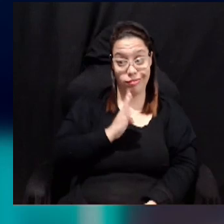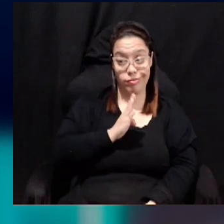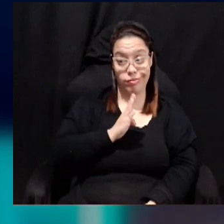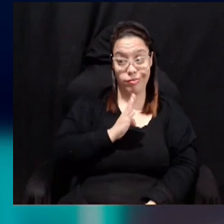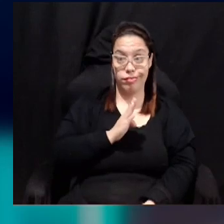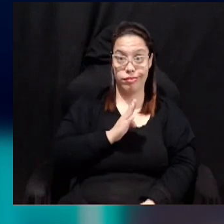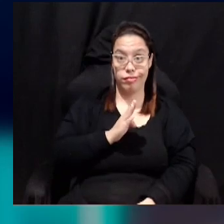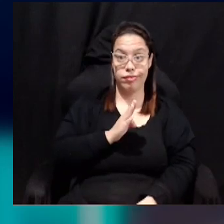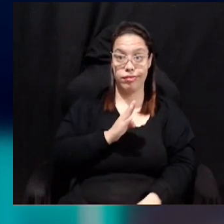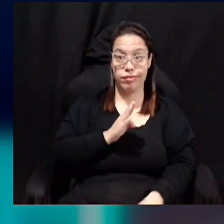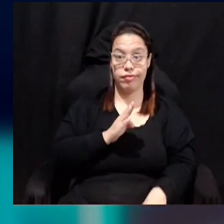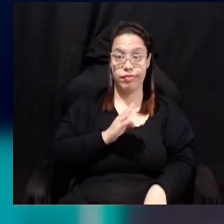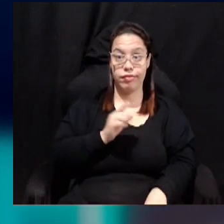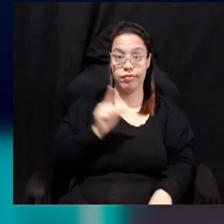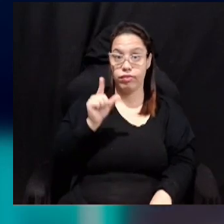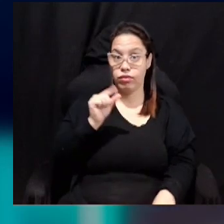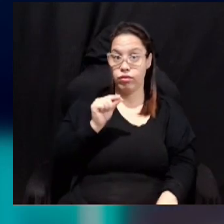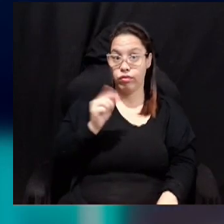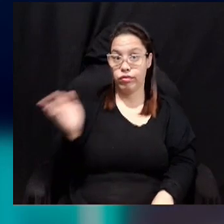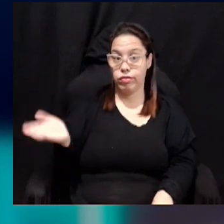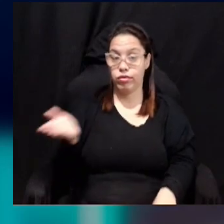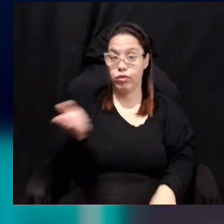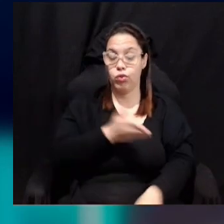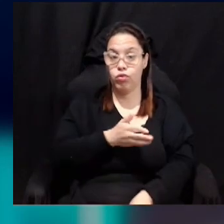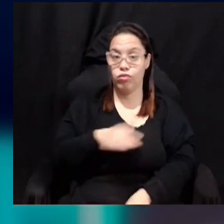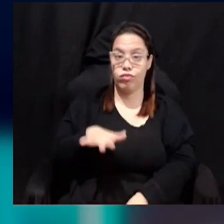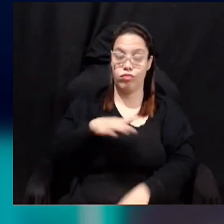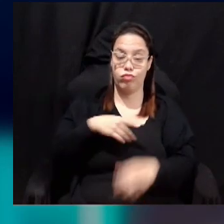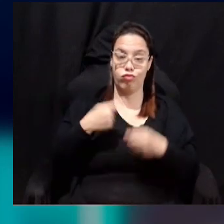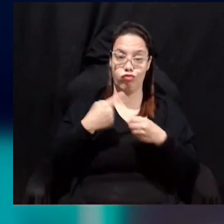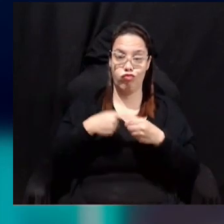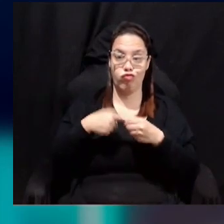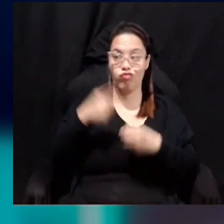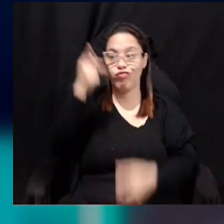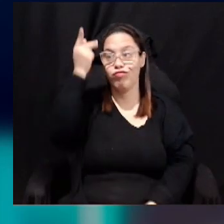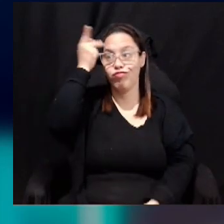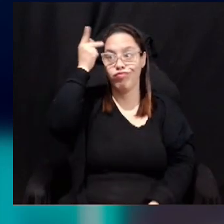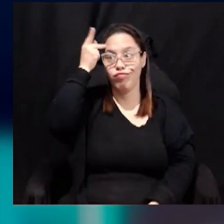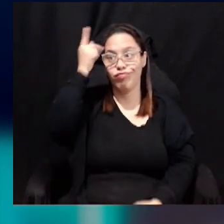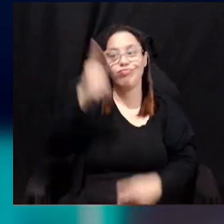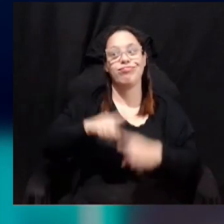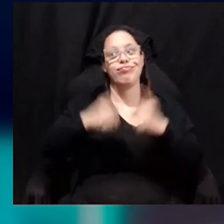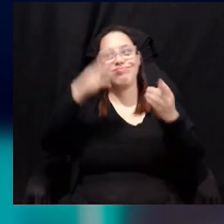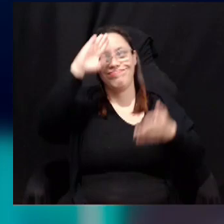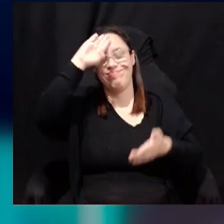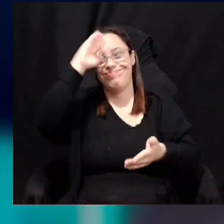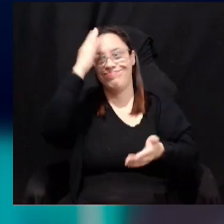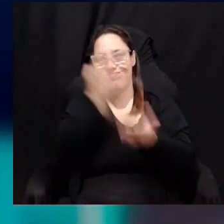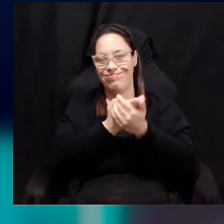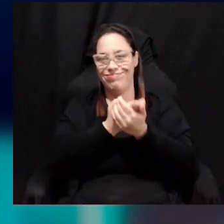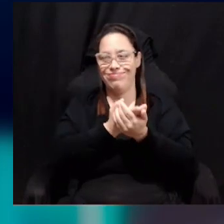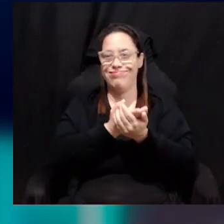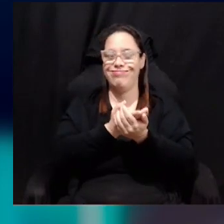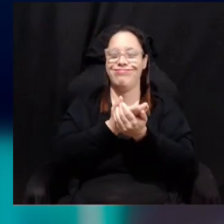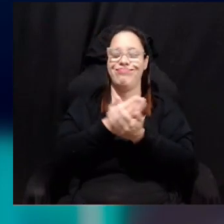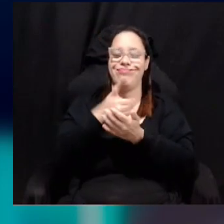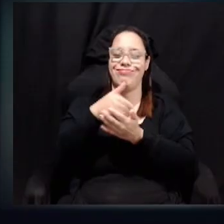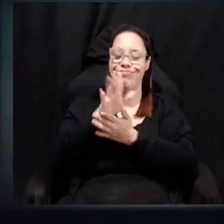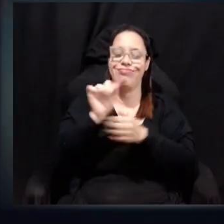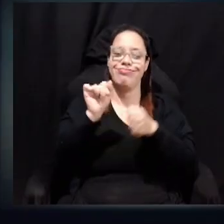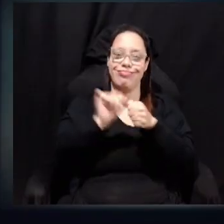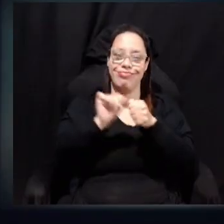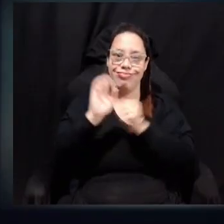Muito menos vindo do interior, paulista. Mas ela acreditou e, mais que isso, ela fez